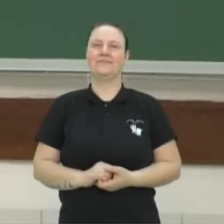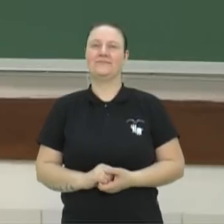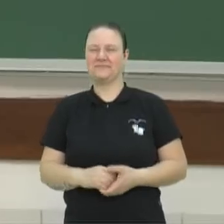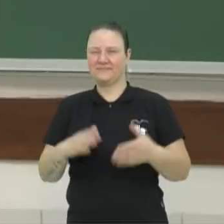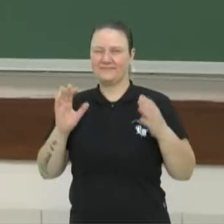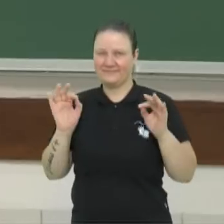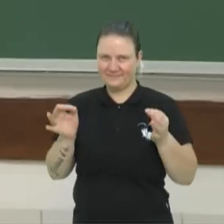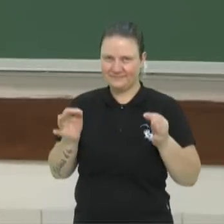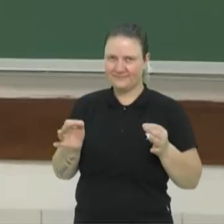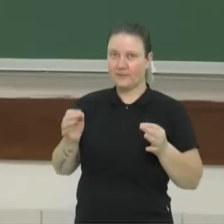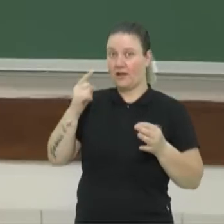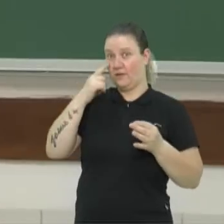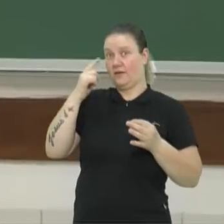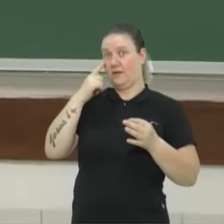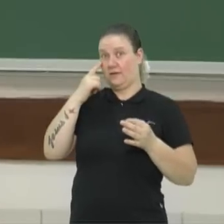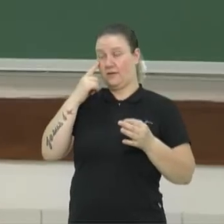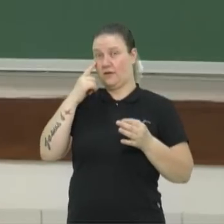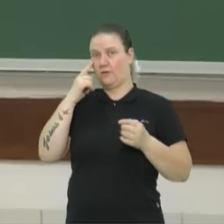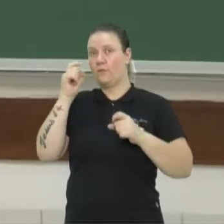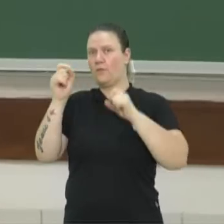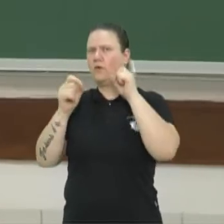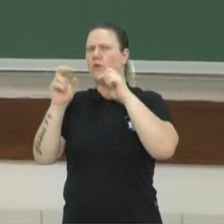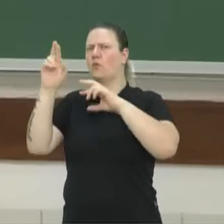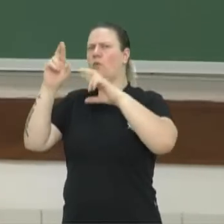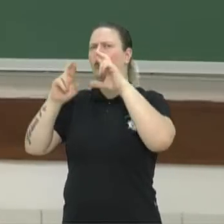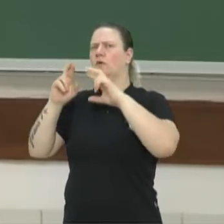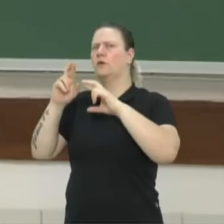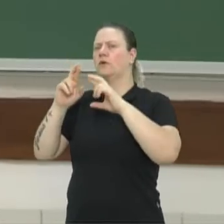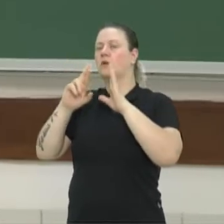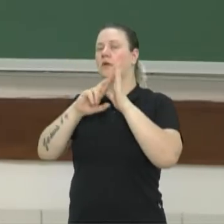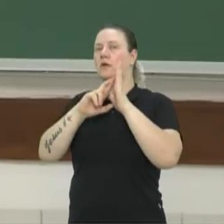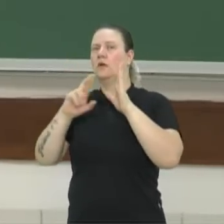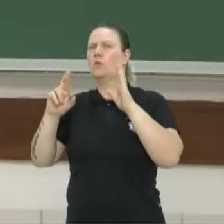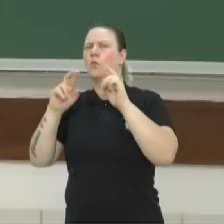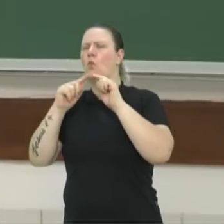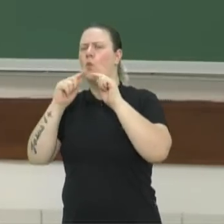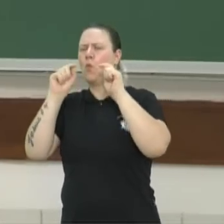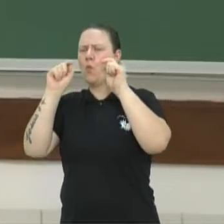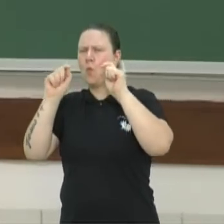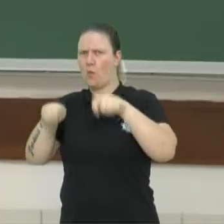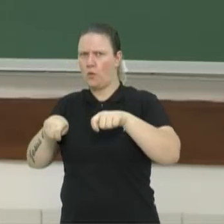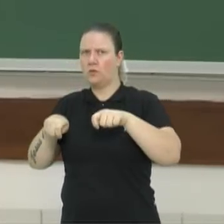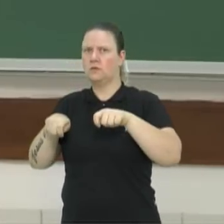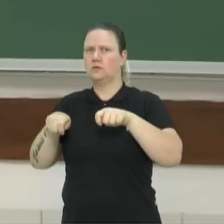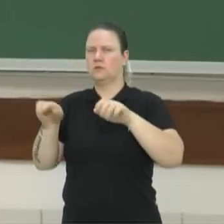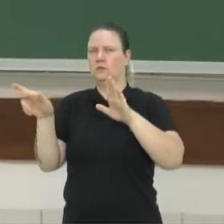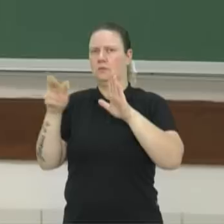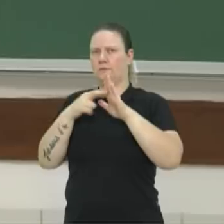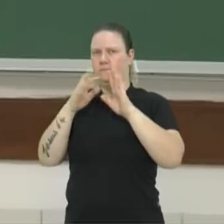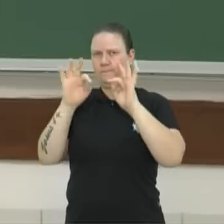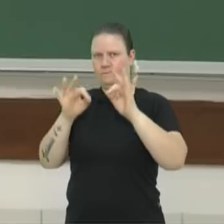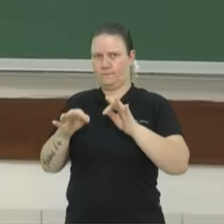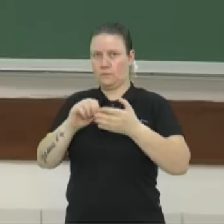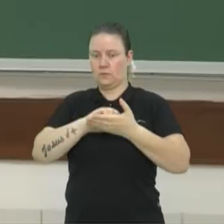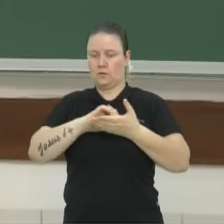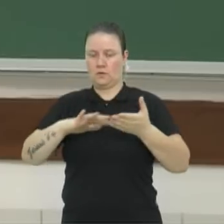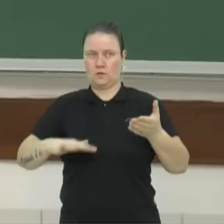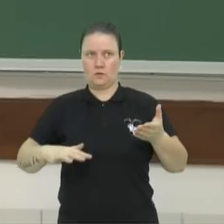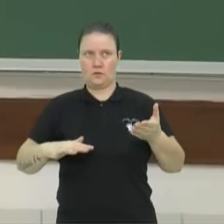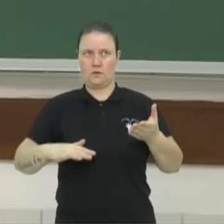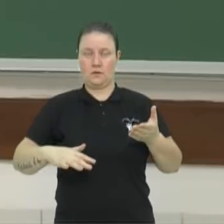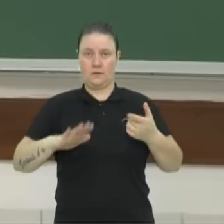Certo, galera? Então, vamos juntos aqui confirmar então qual é a possível resposta para essa questão, a atividade que